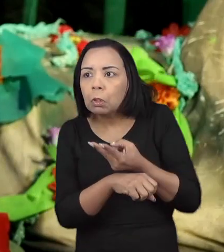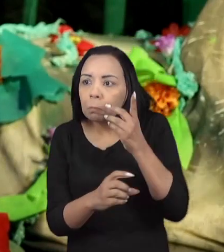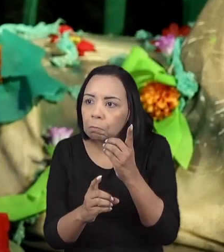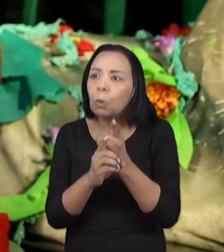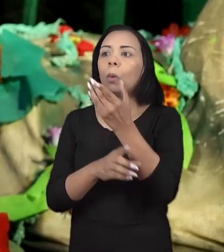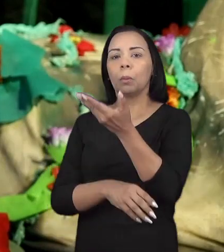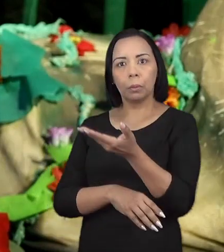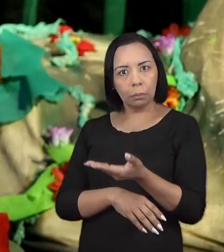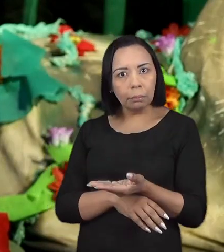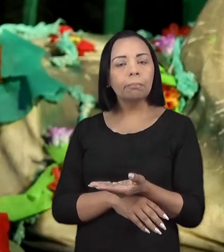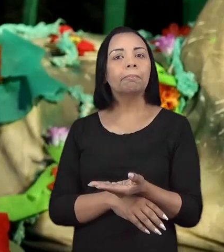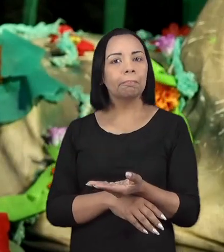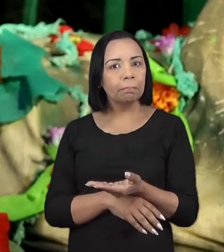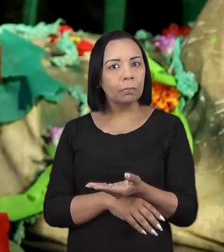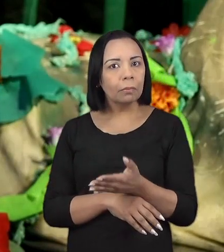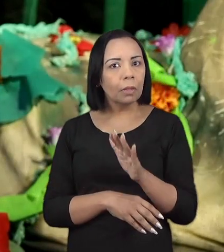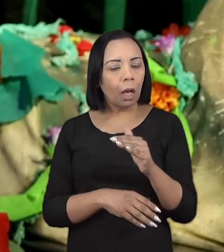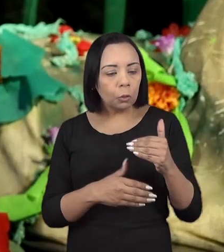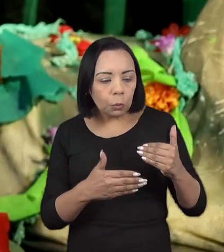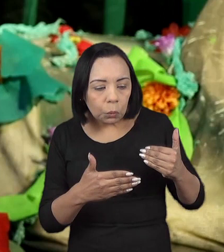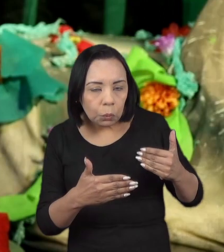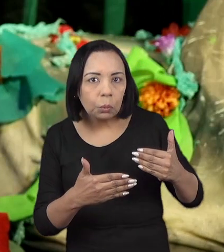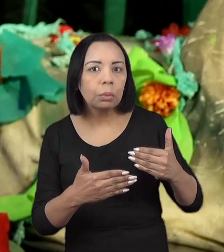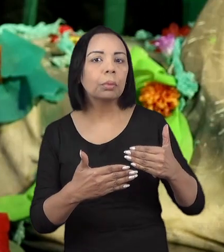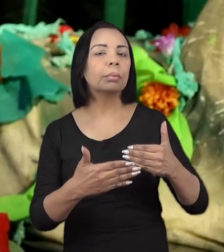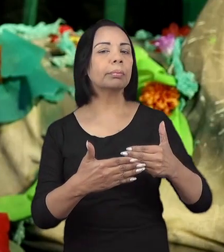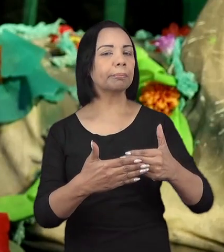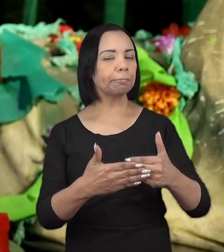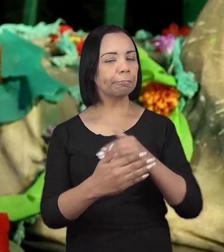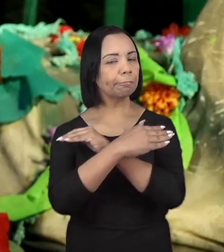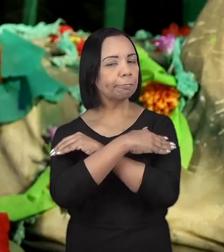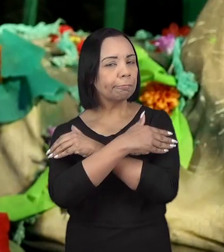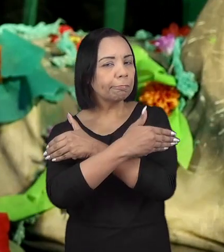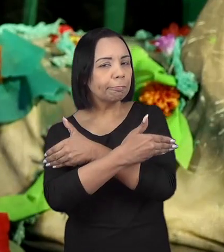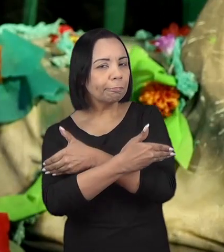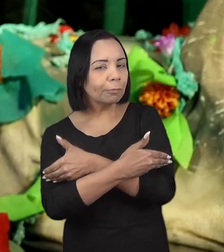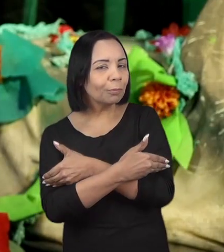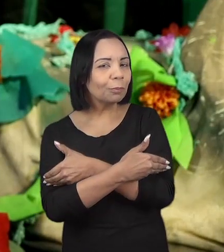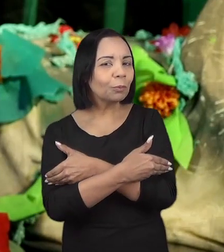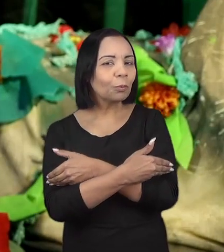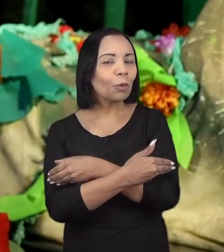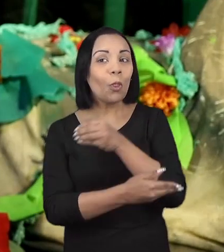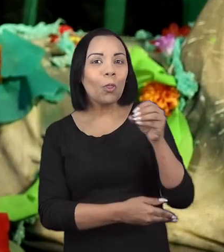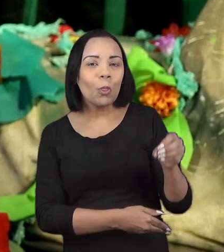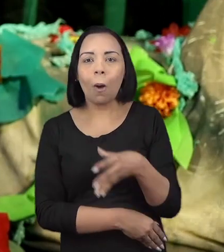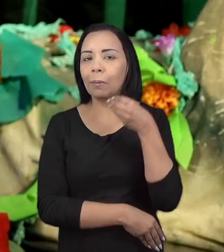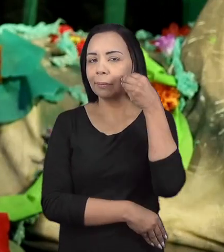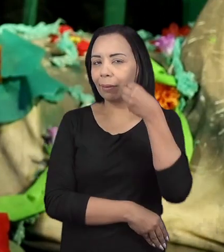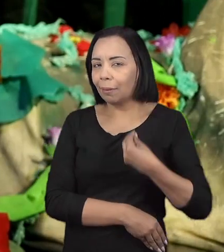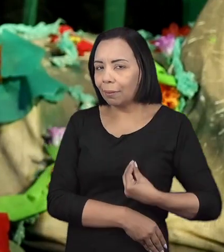procurar." A partir daquele dia, Branca de Neve começou uma nova fase em sua